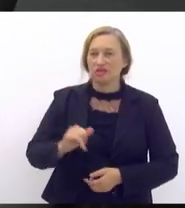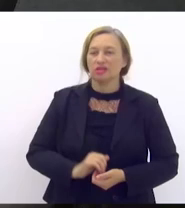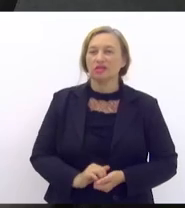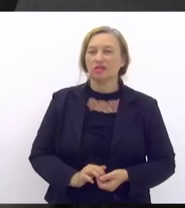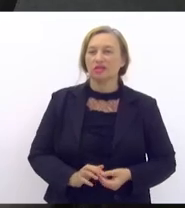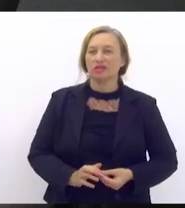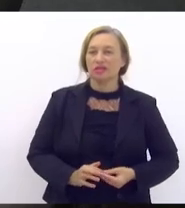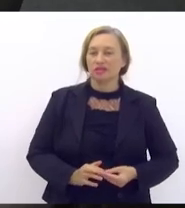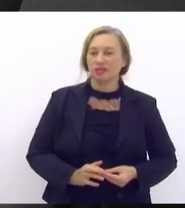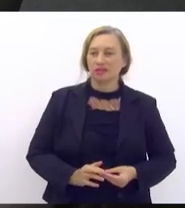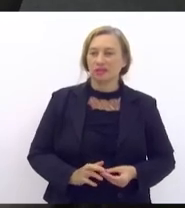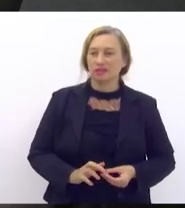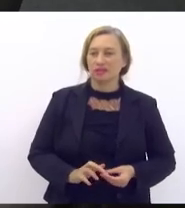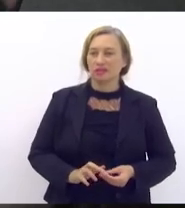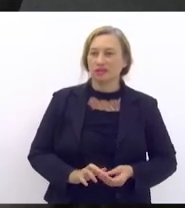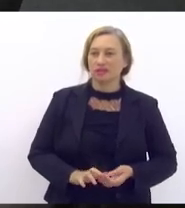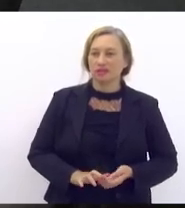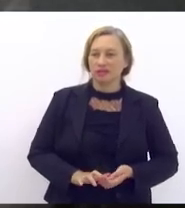Deputado Yuri.